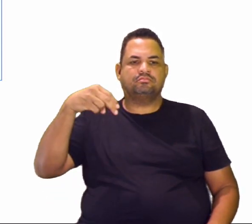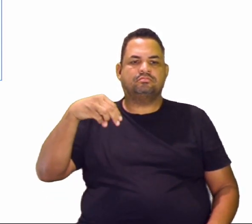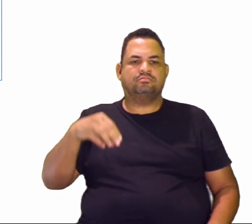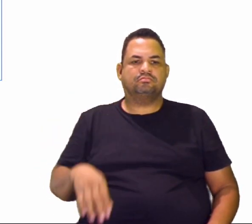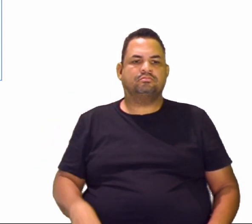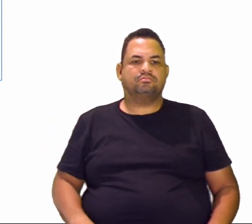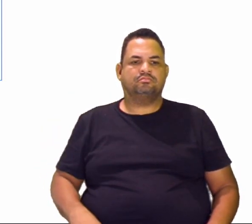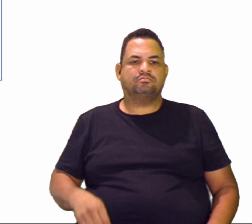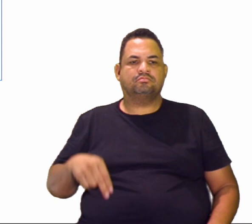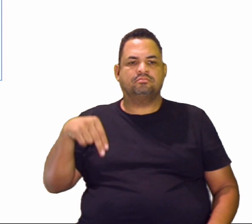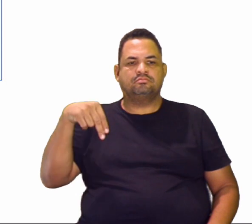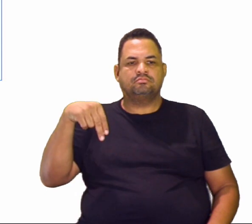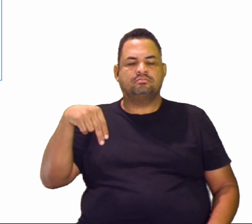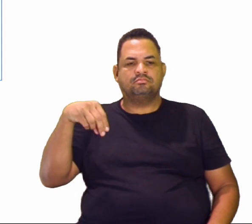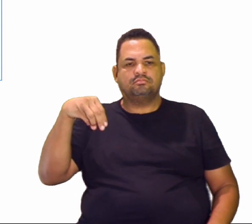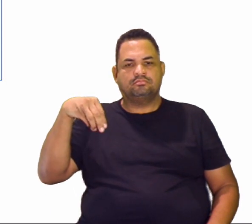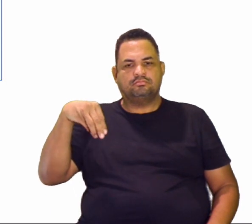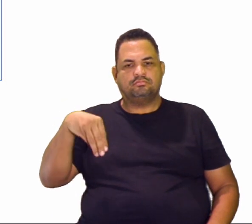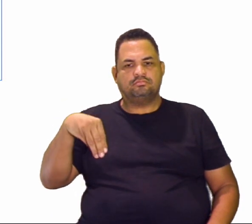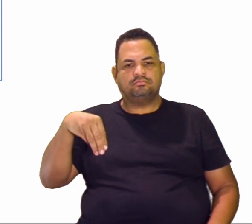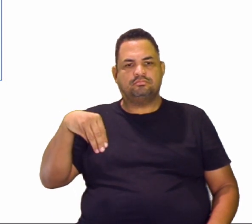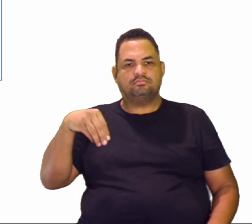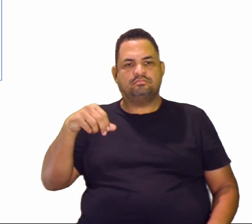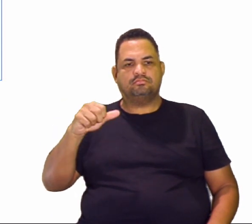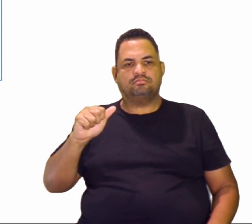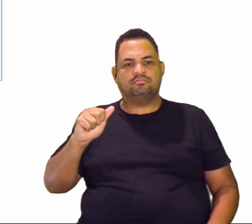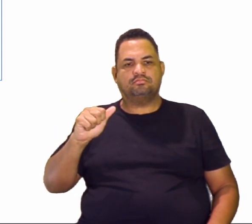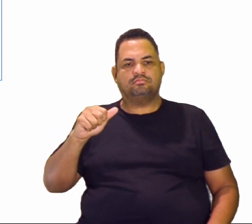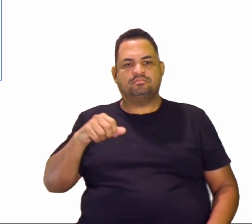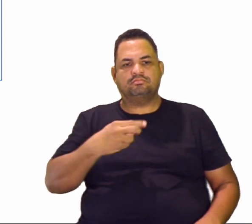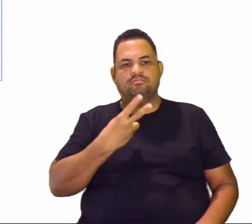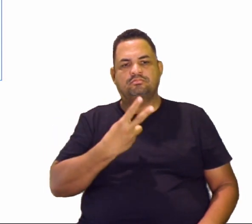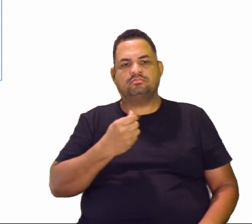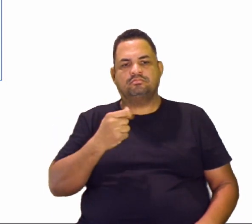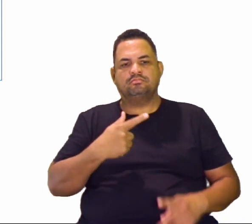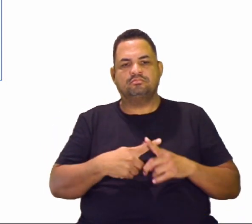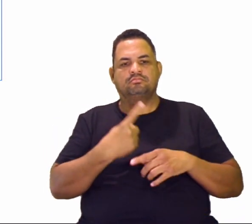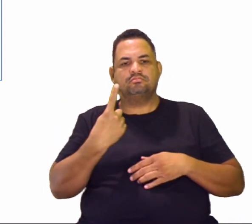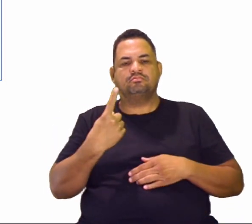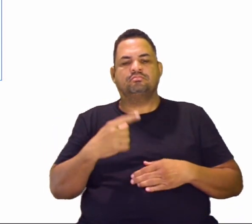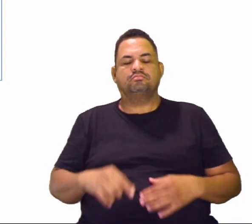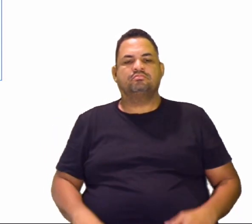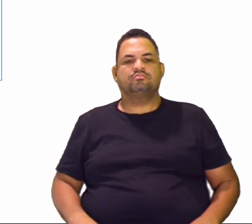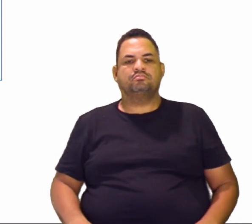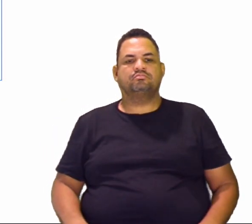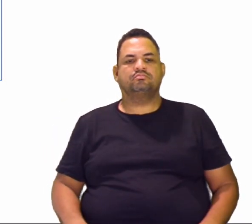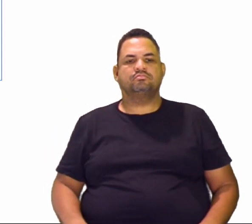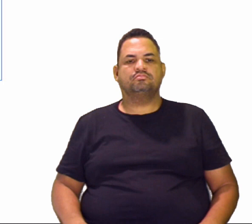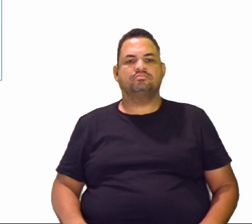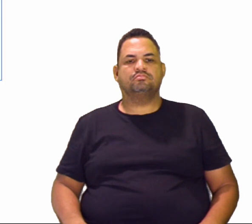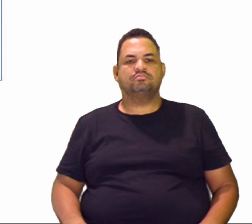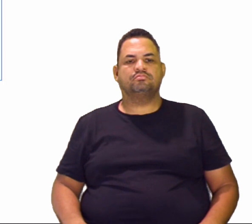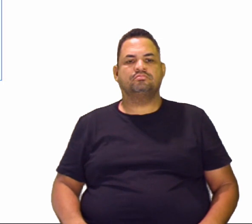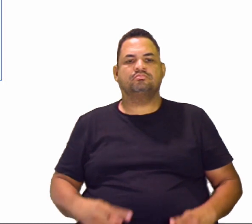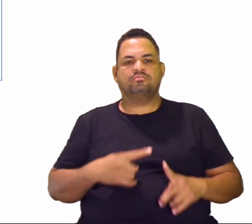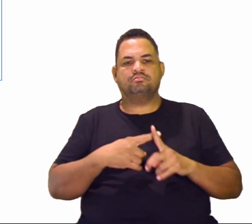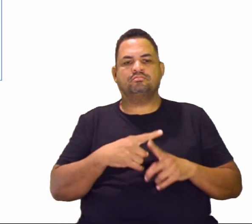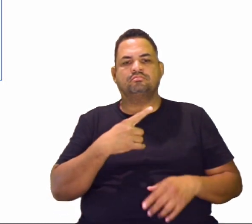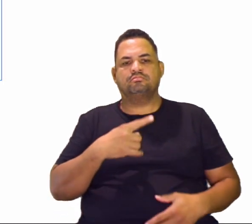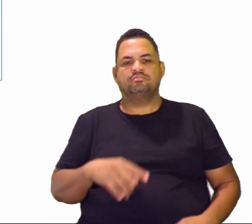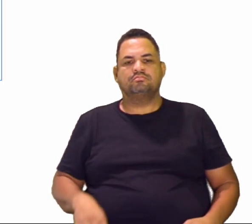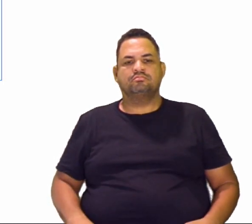existe apenas 1, por isso 23 vezes 1 é igual a 23.